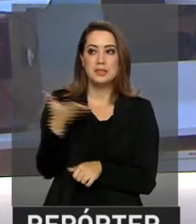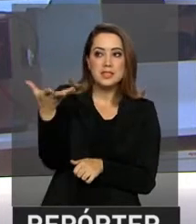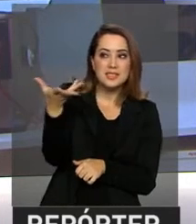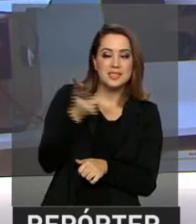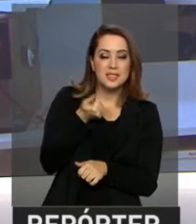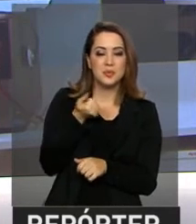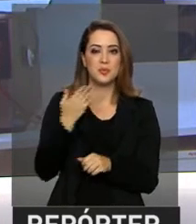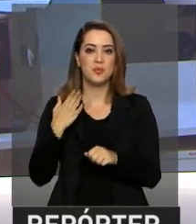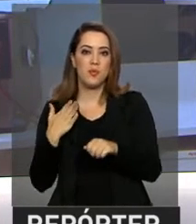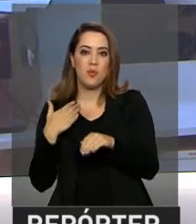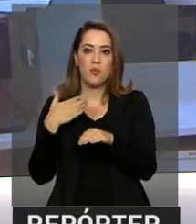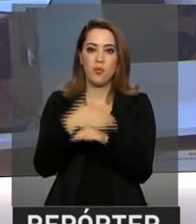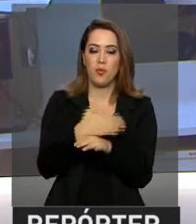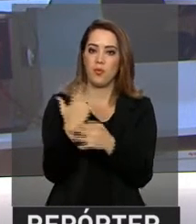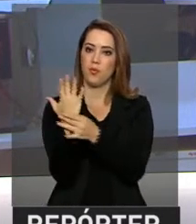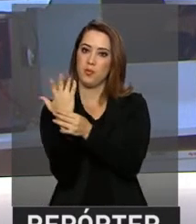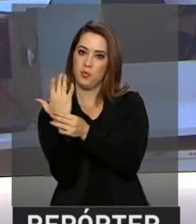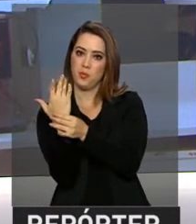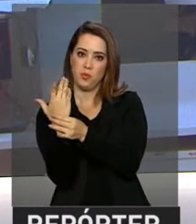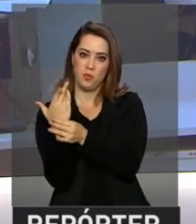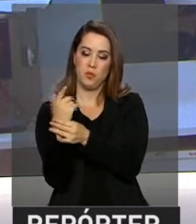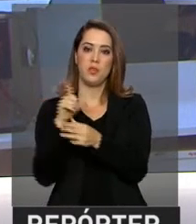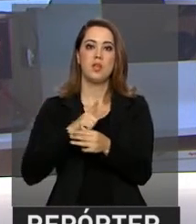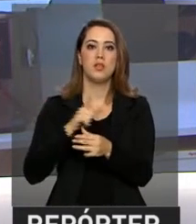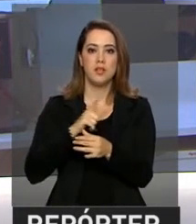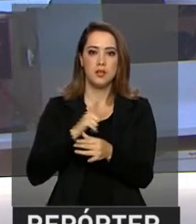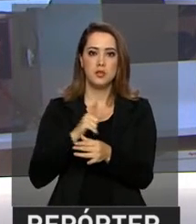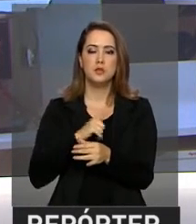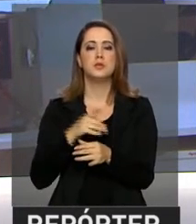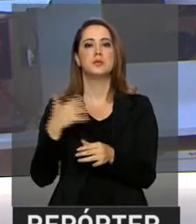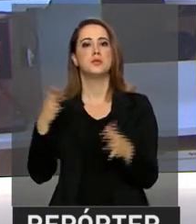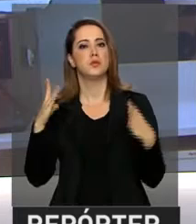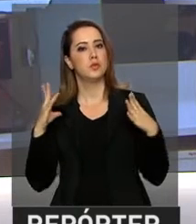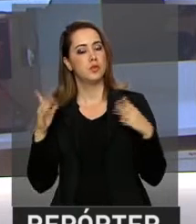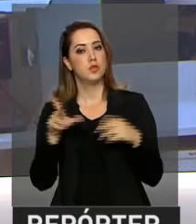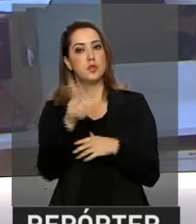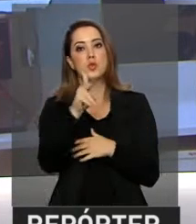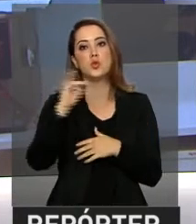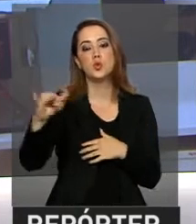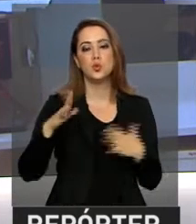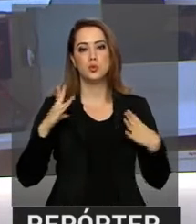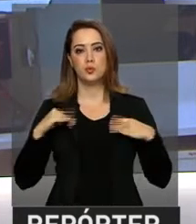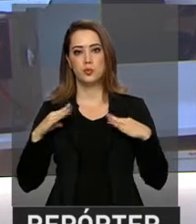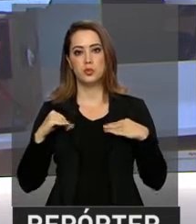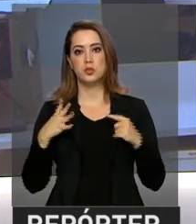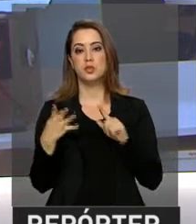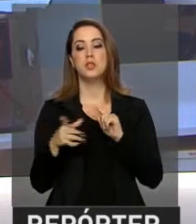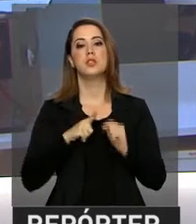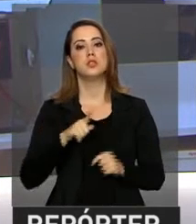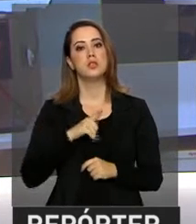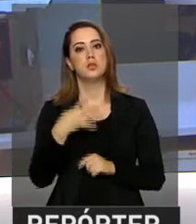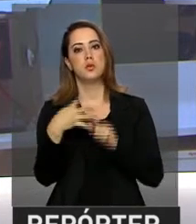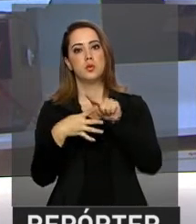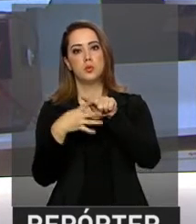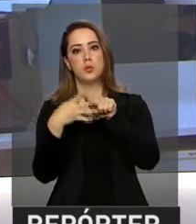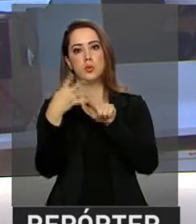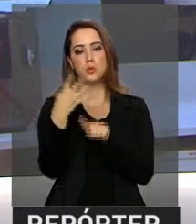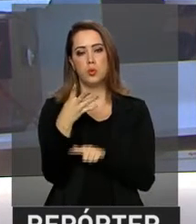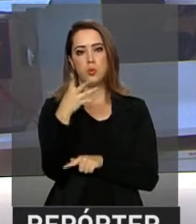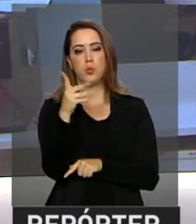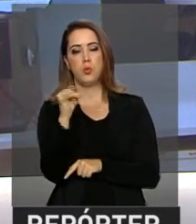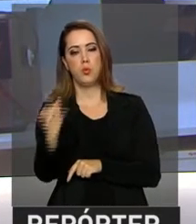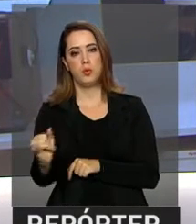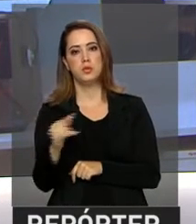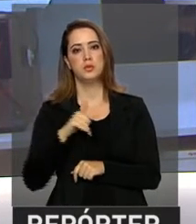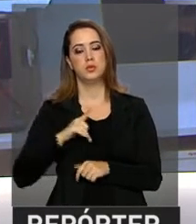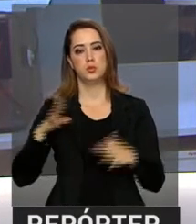da tocha pela cidade, será decretado feriado municipal. Com isso, serão 4 feriados durante os Jogos, dias